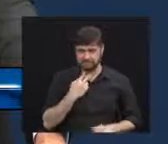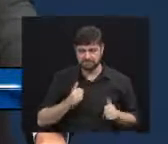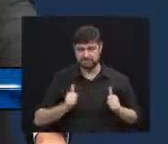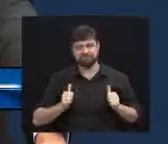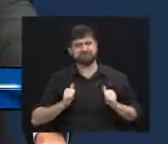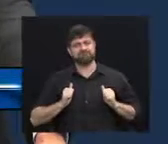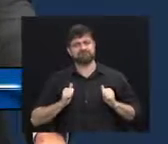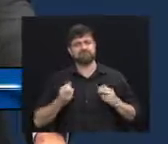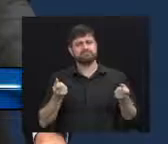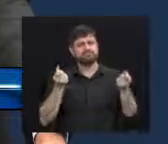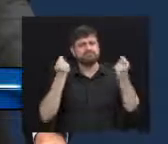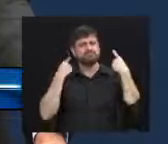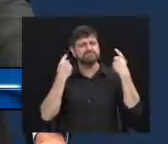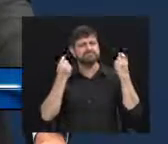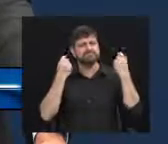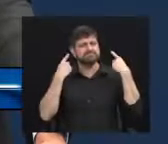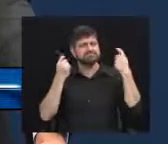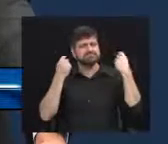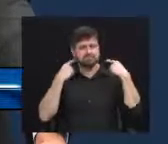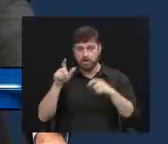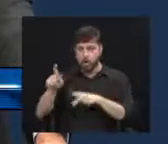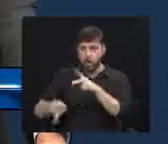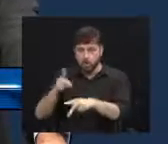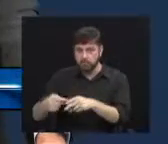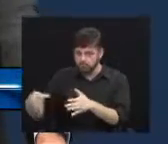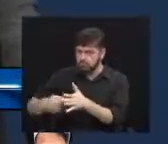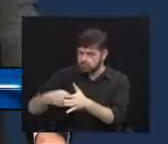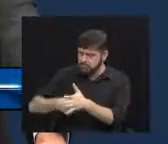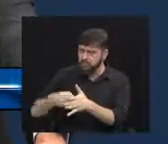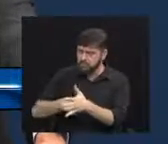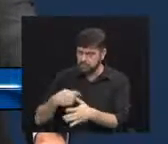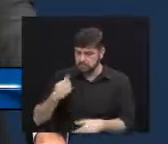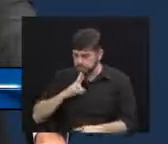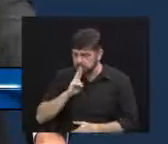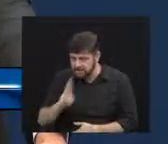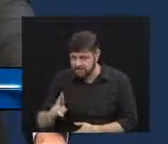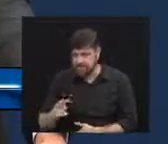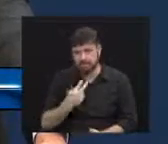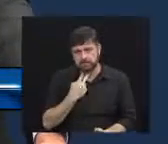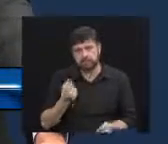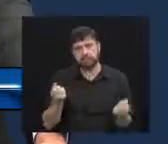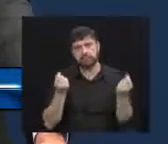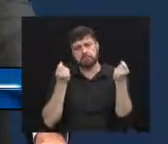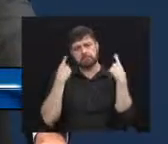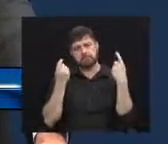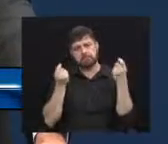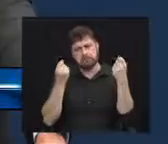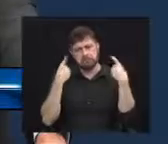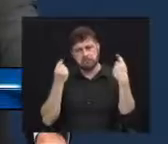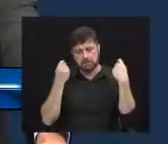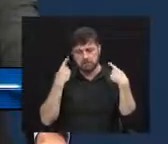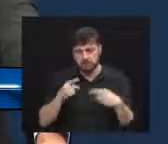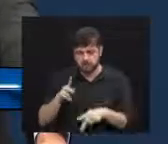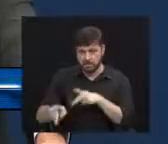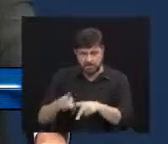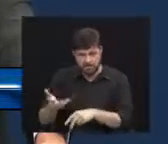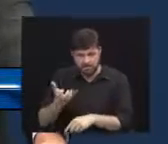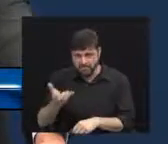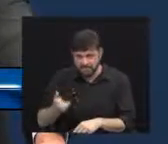os ouvidos para os questionamentos e para as reivindicações da população brasileira, que reivindicam